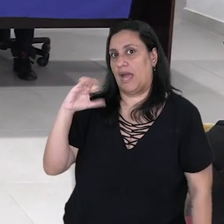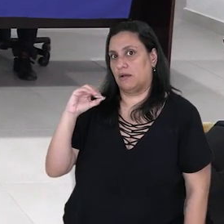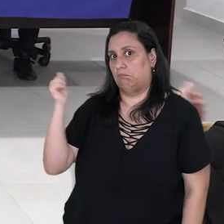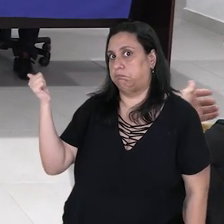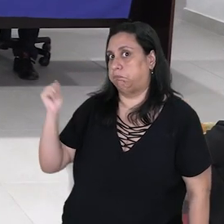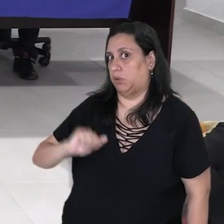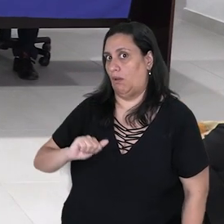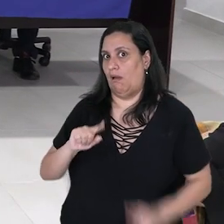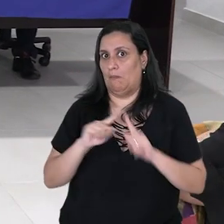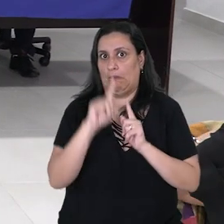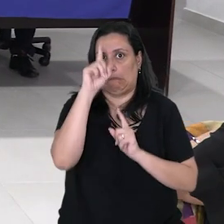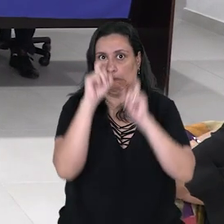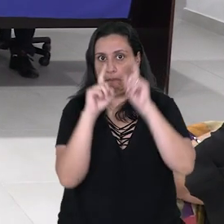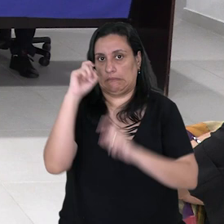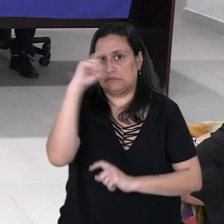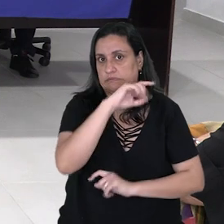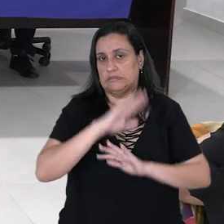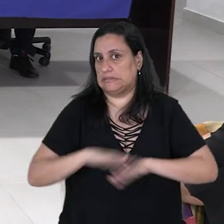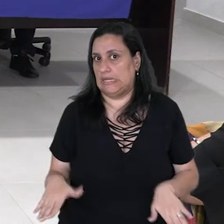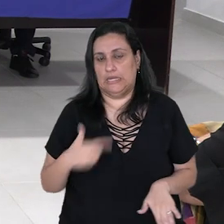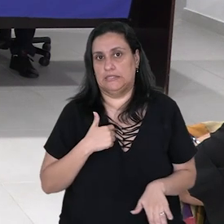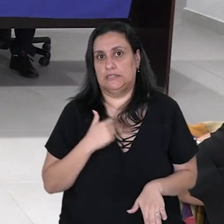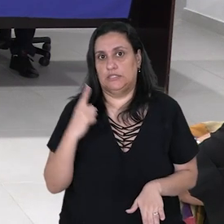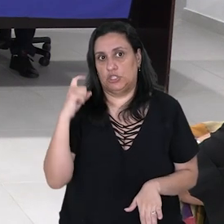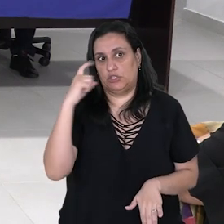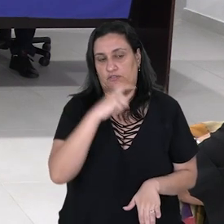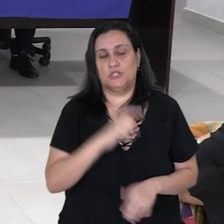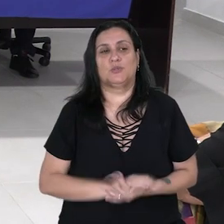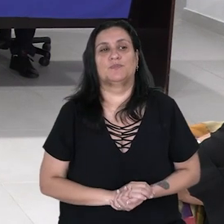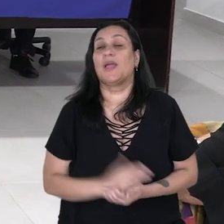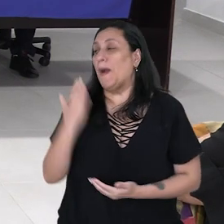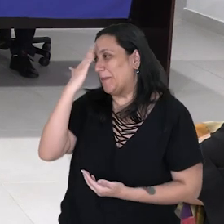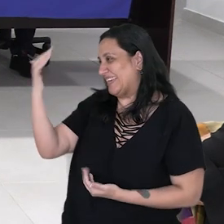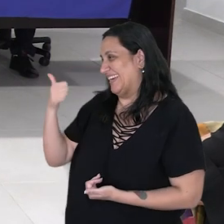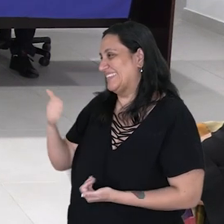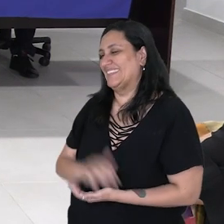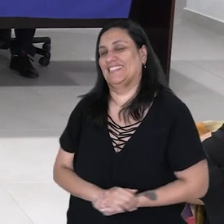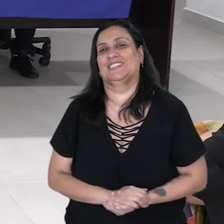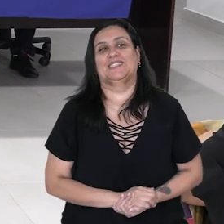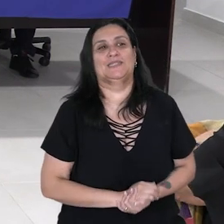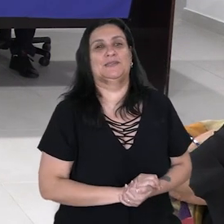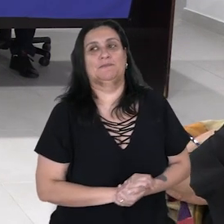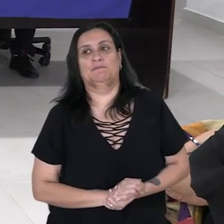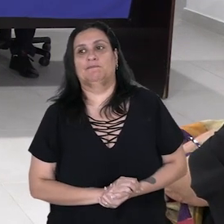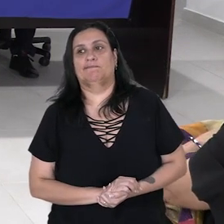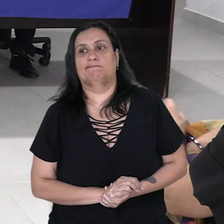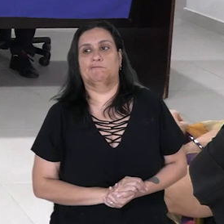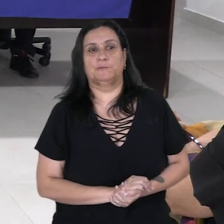caracteres bem diferentes, né? E não tem correspondência direta. Ok, muito obrigado.